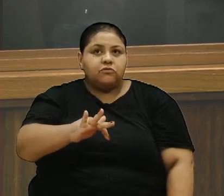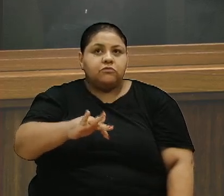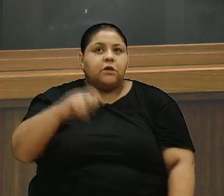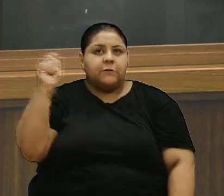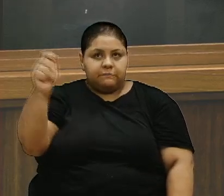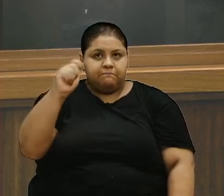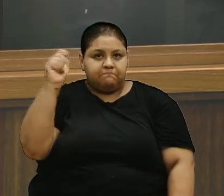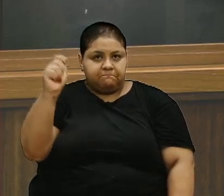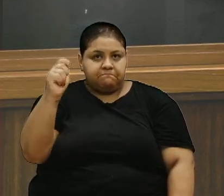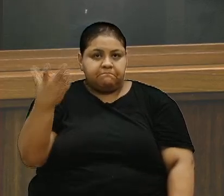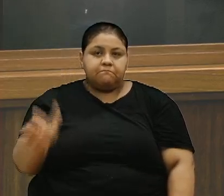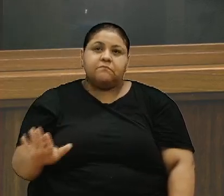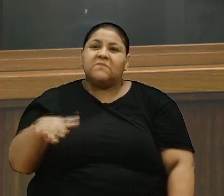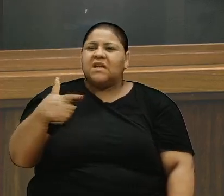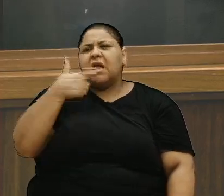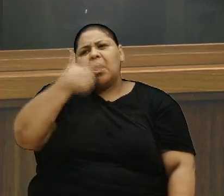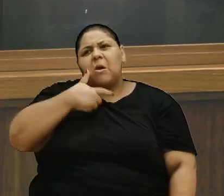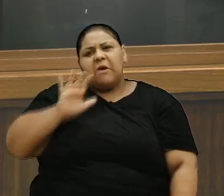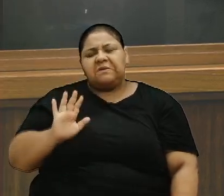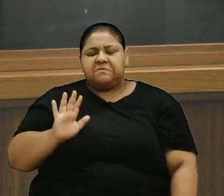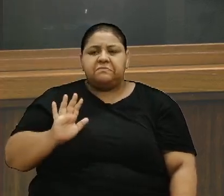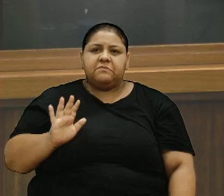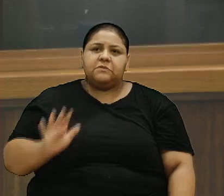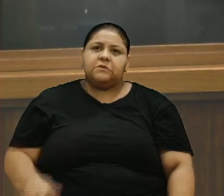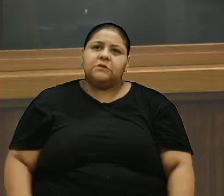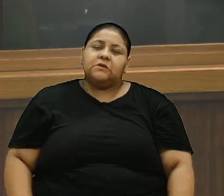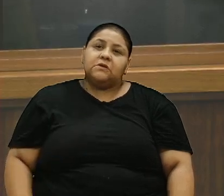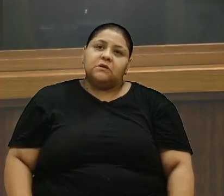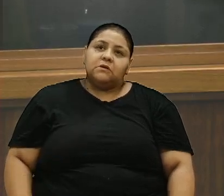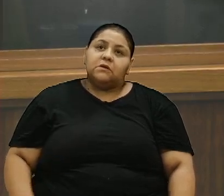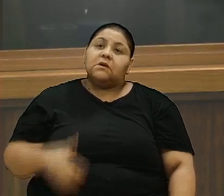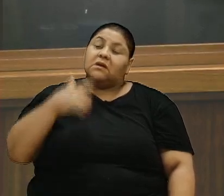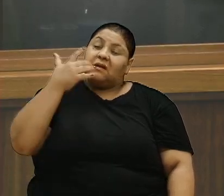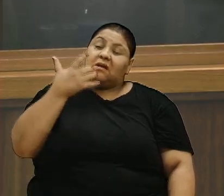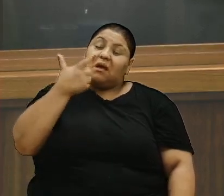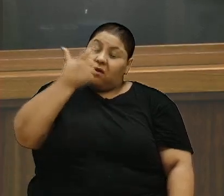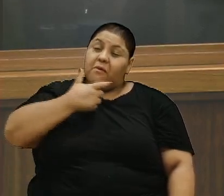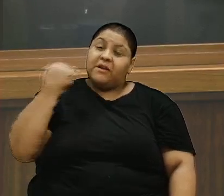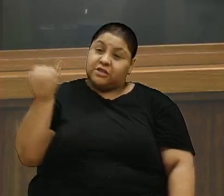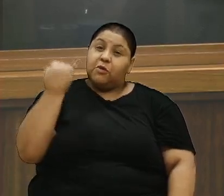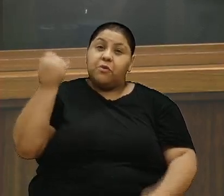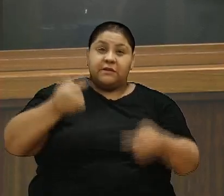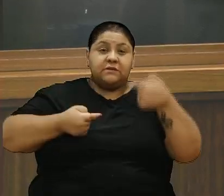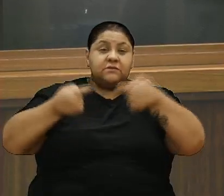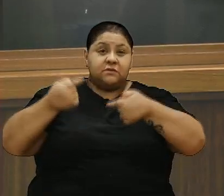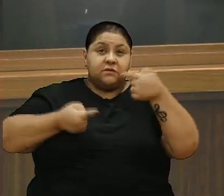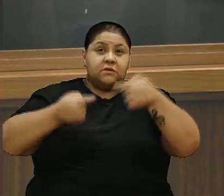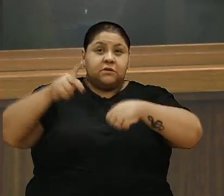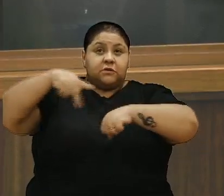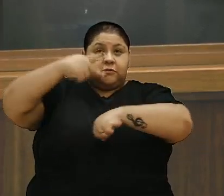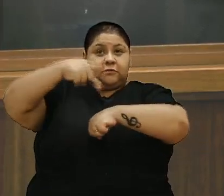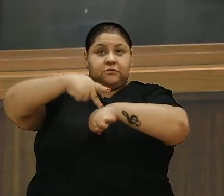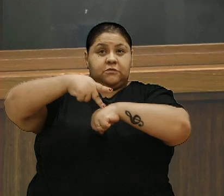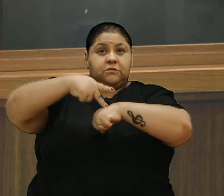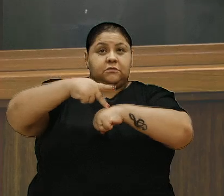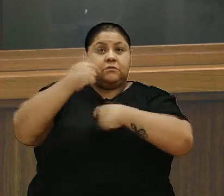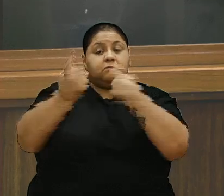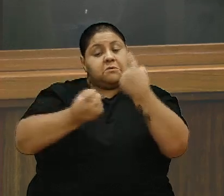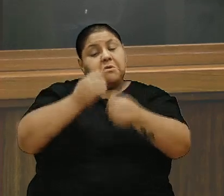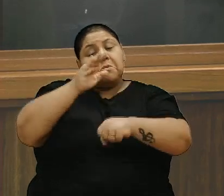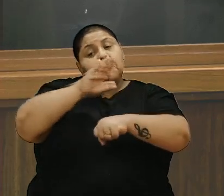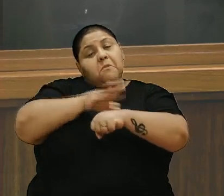Sul. Então, eu acho assim, ó, mas eu acho que é importante discutir o país aqui, em alguns